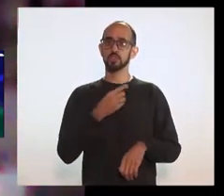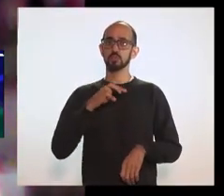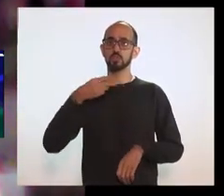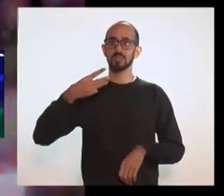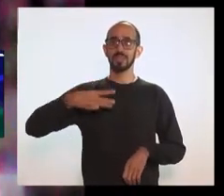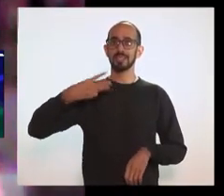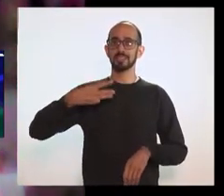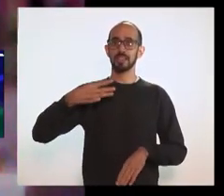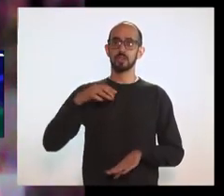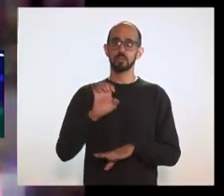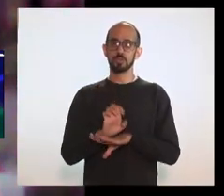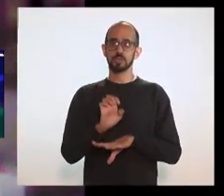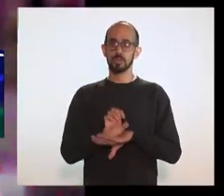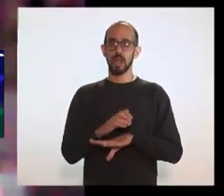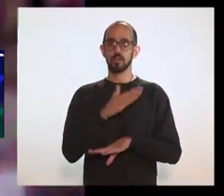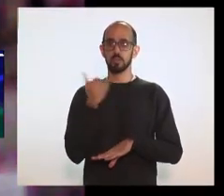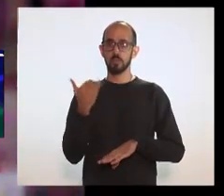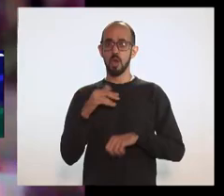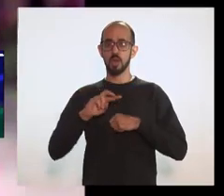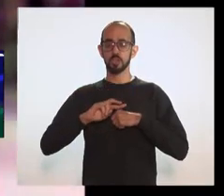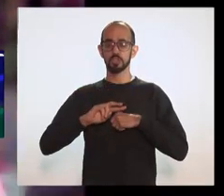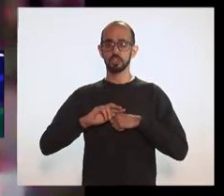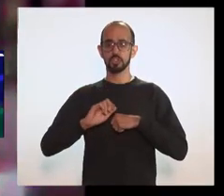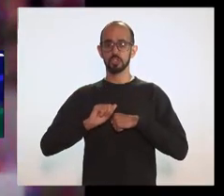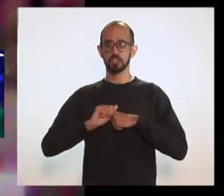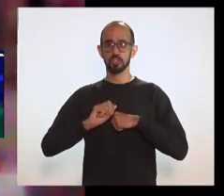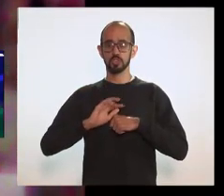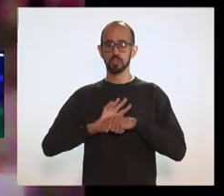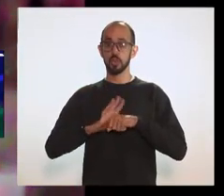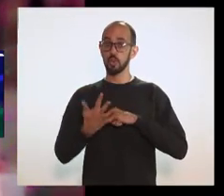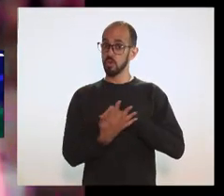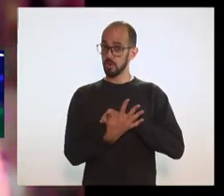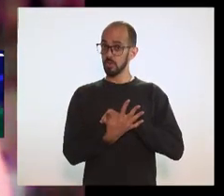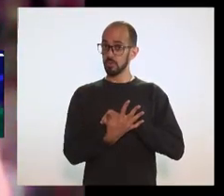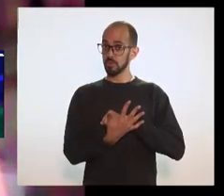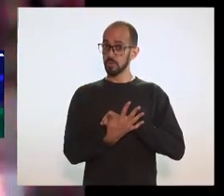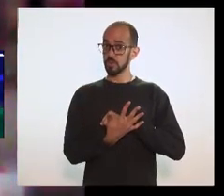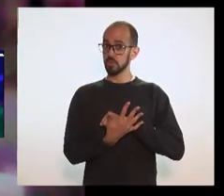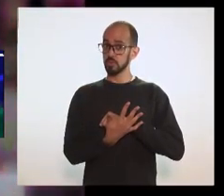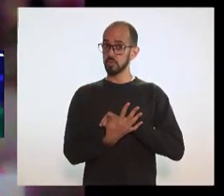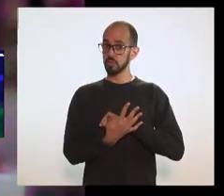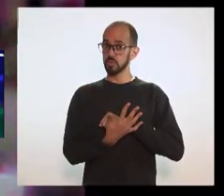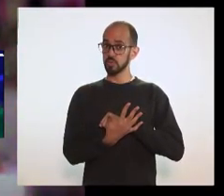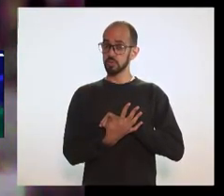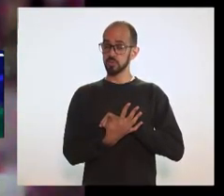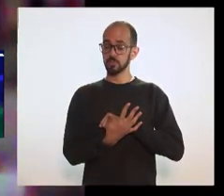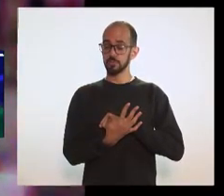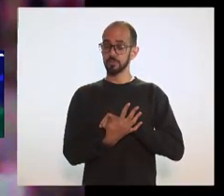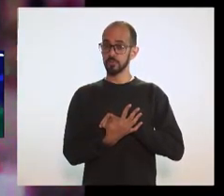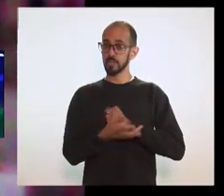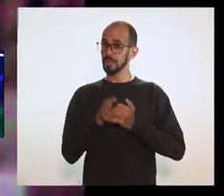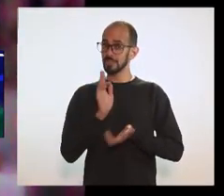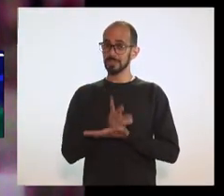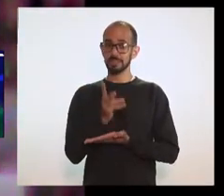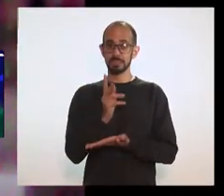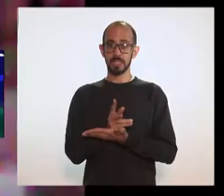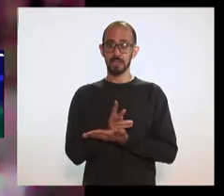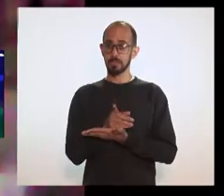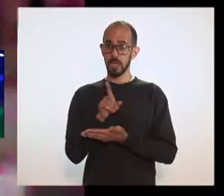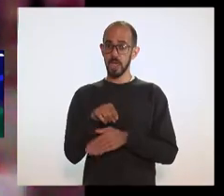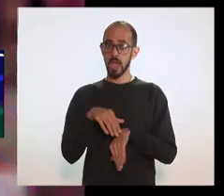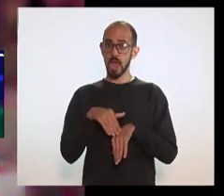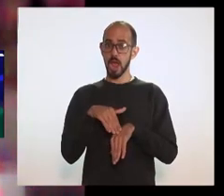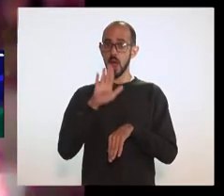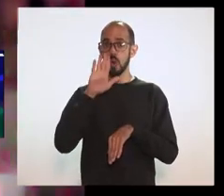maior proporção de mortes na Covid-19 desde que começou a pandemia. Nosso patamar sempre foi muito alto.